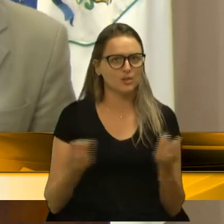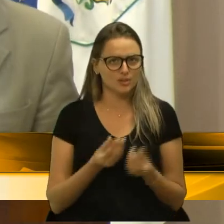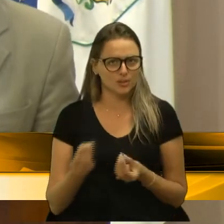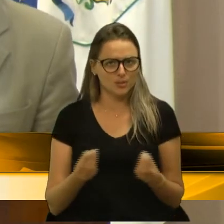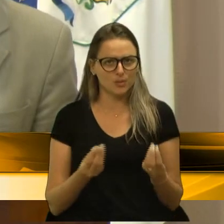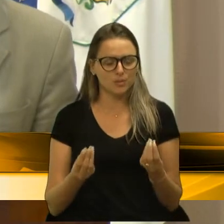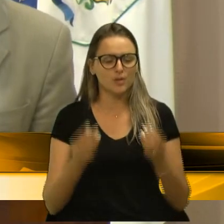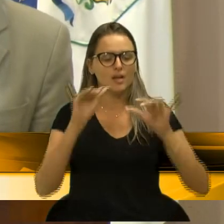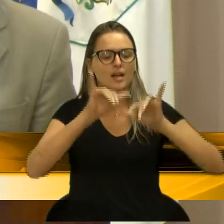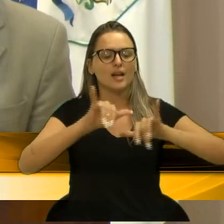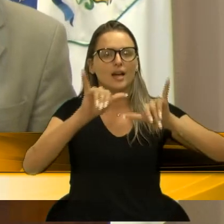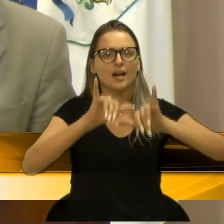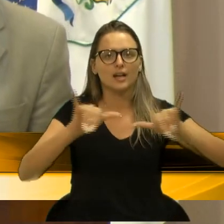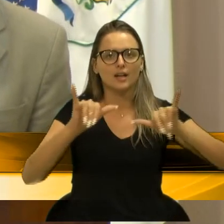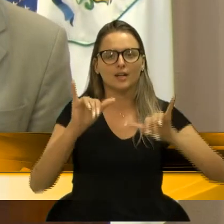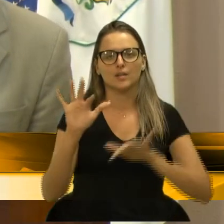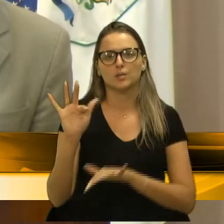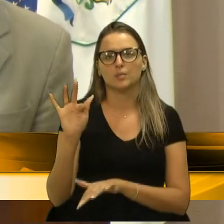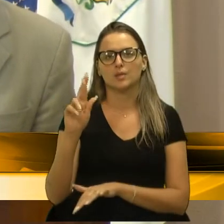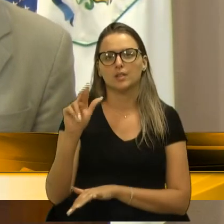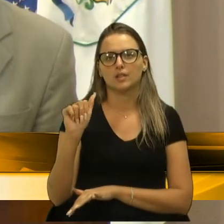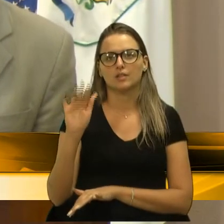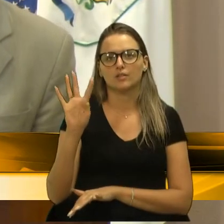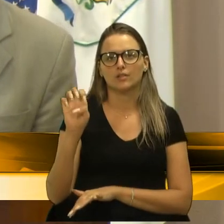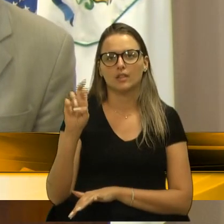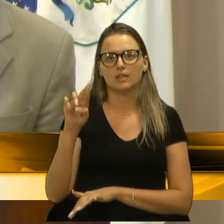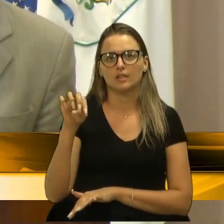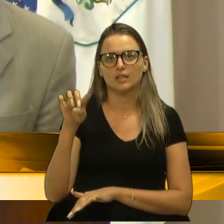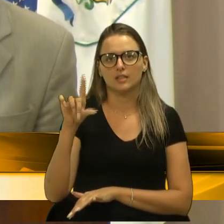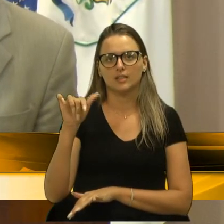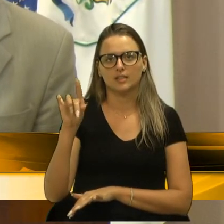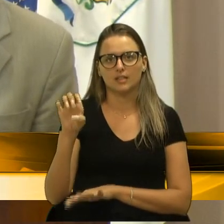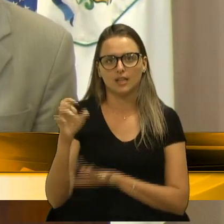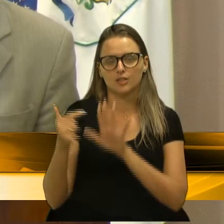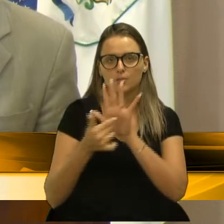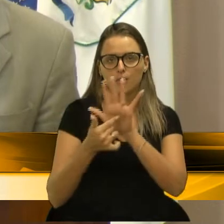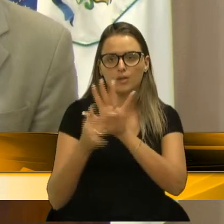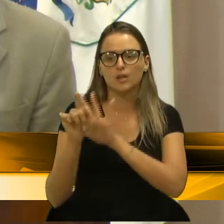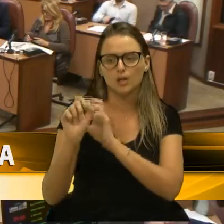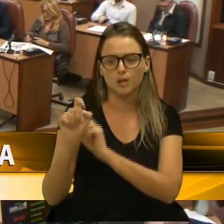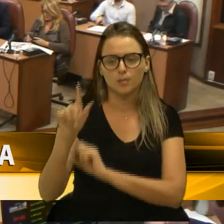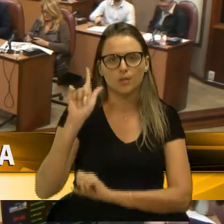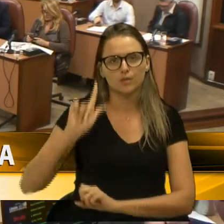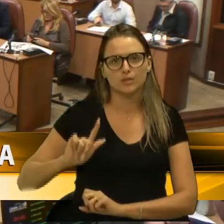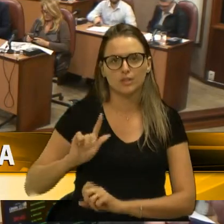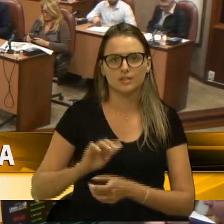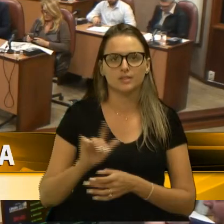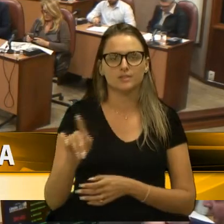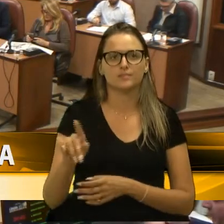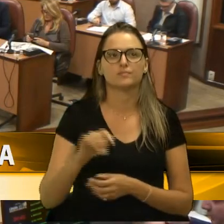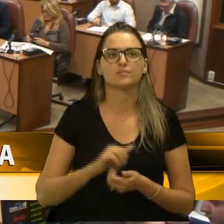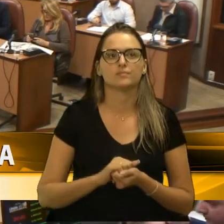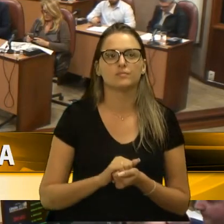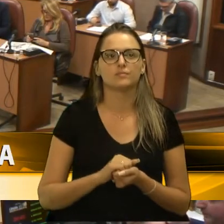isso. Deu a parte, vereadora Gladys Frisso. Vereador